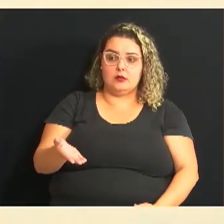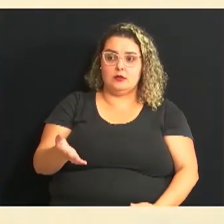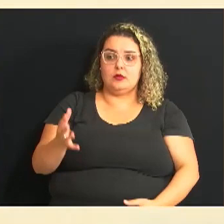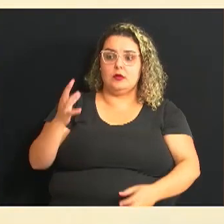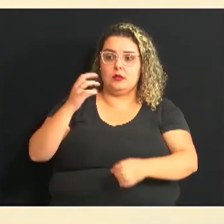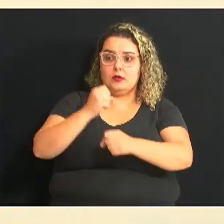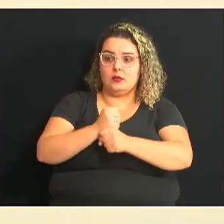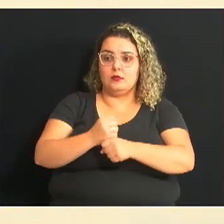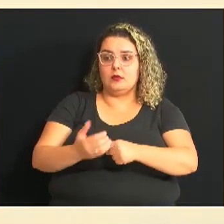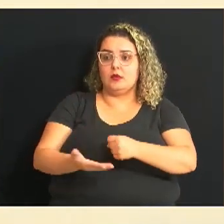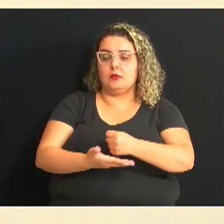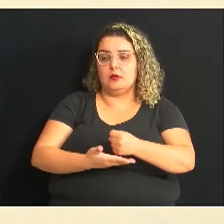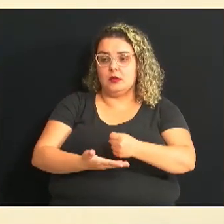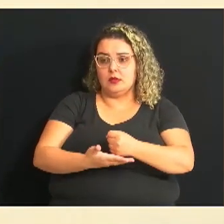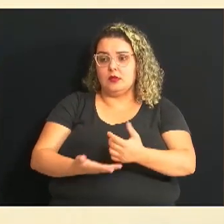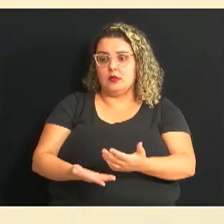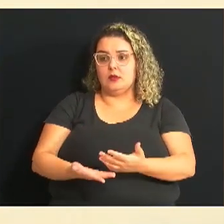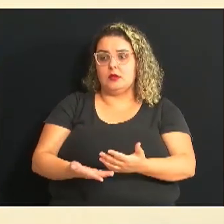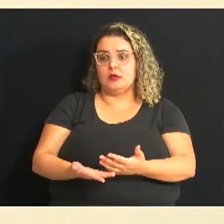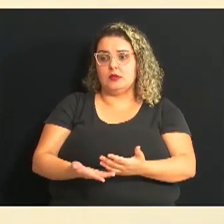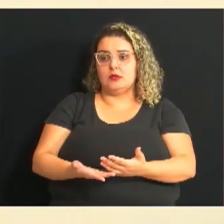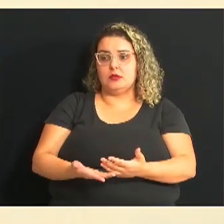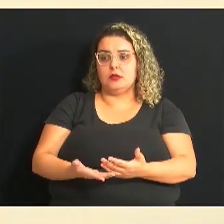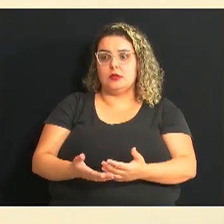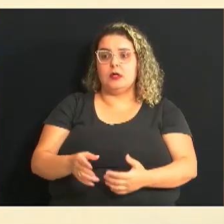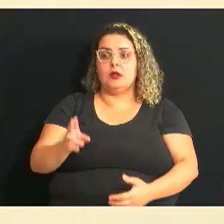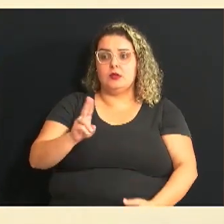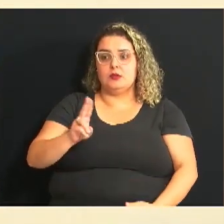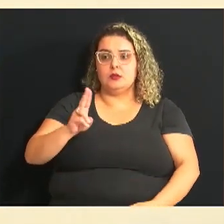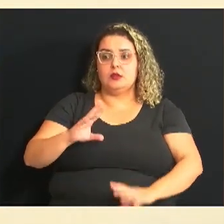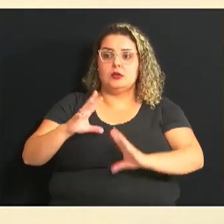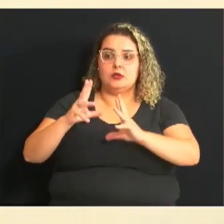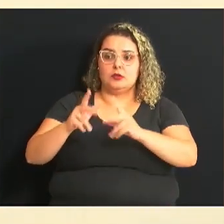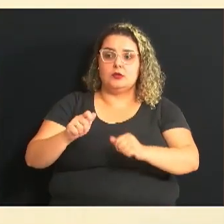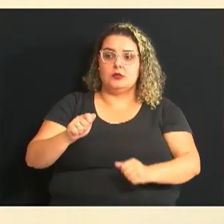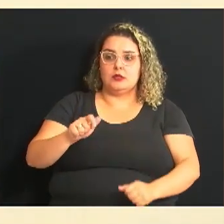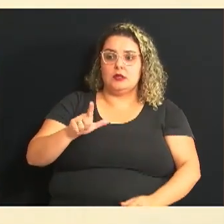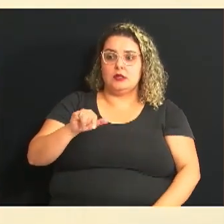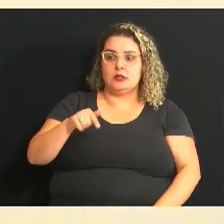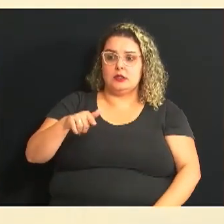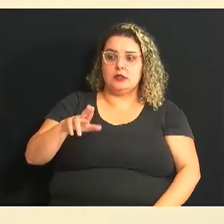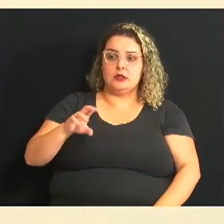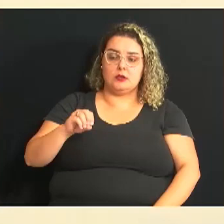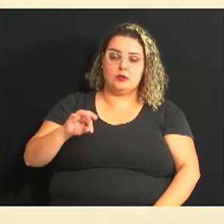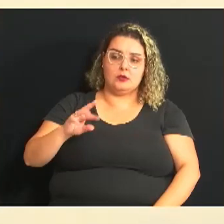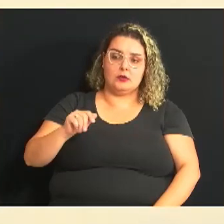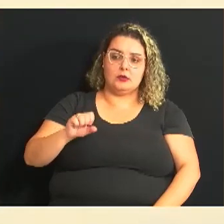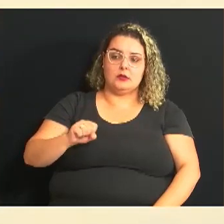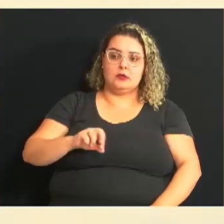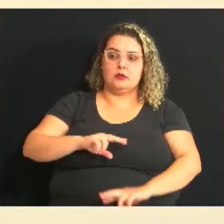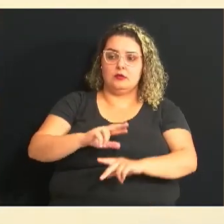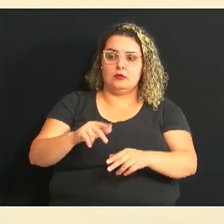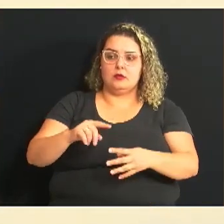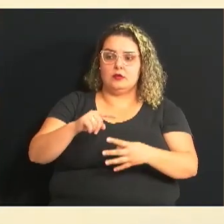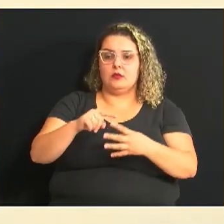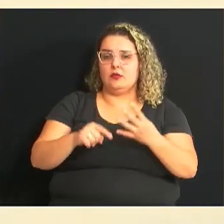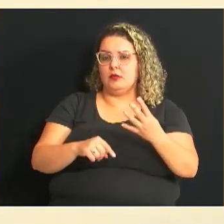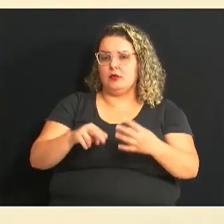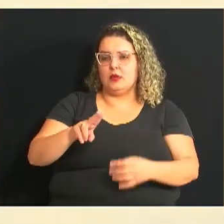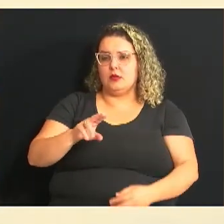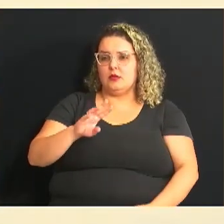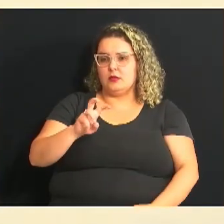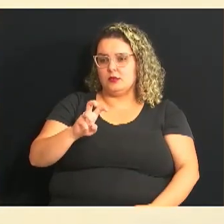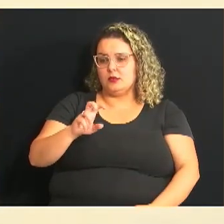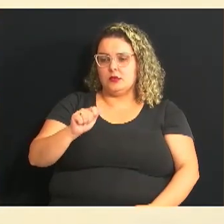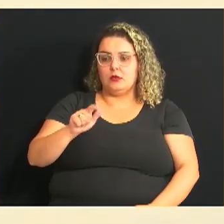Pegando essa base de cálculo, você aplica todas aquelas alíquotas lá, né? São várias, acho que são 4 ou 5 alíquotas,